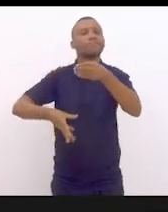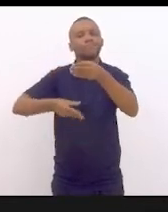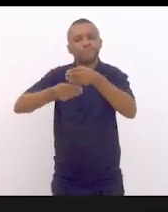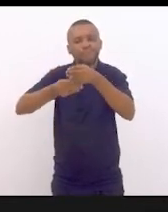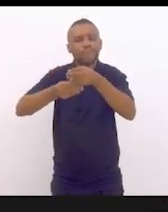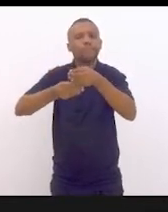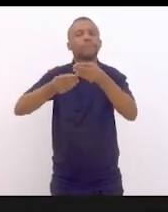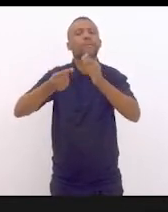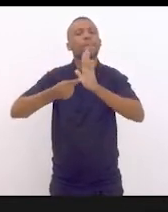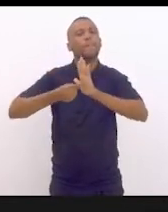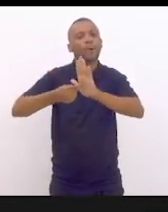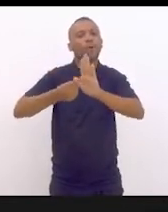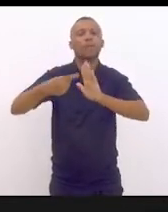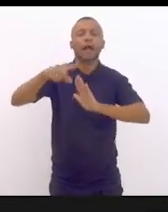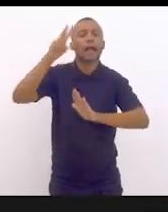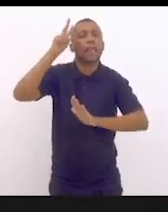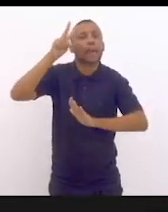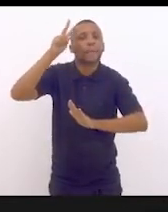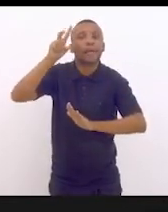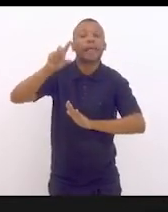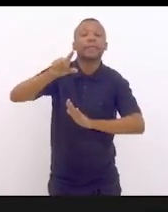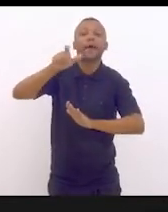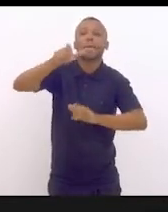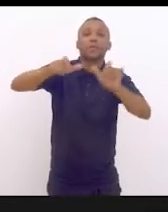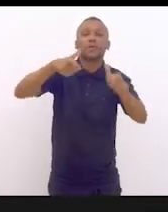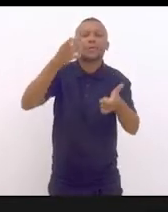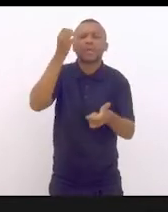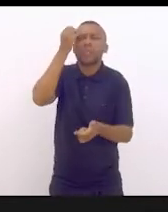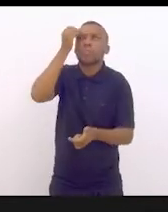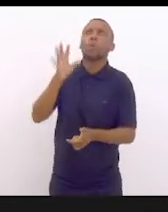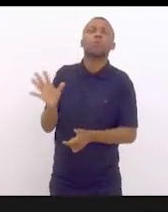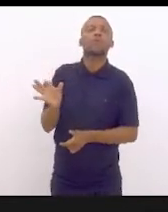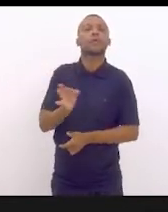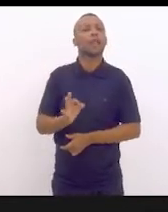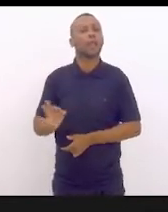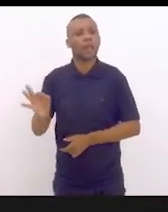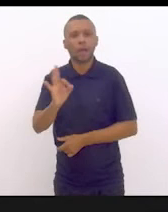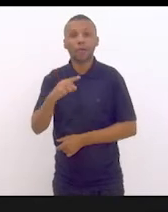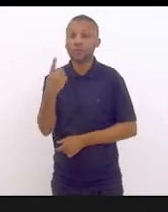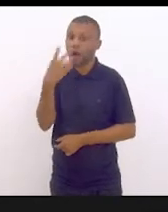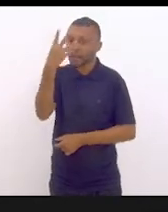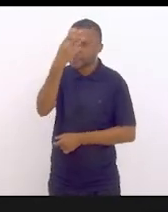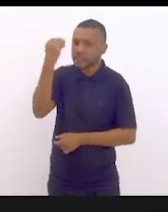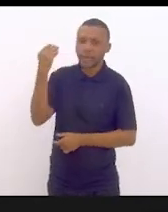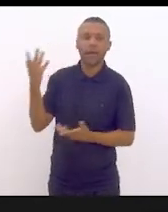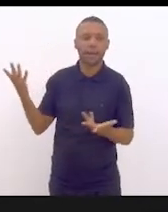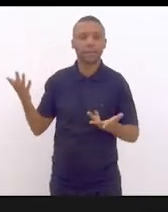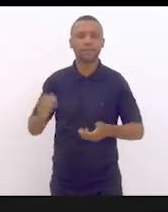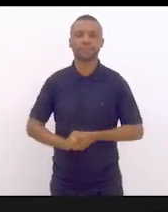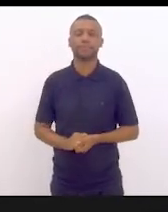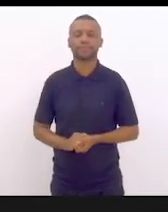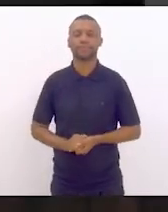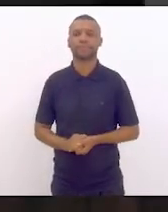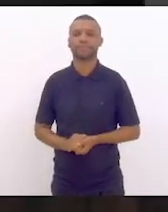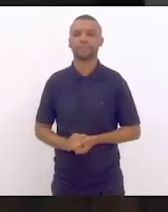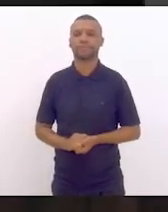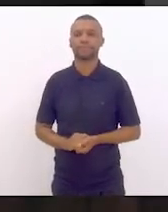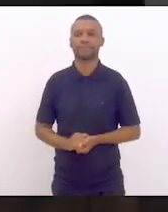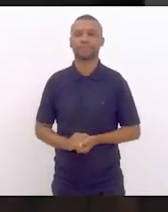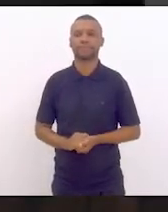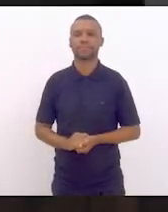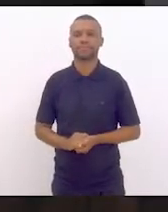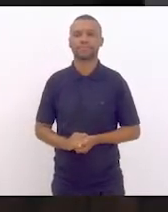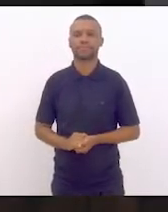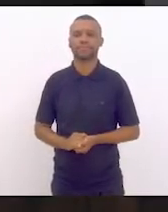Só para trazer a memória de quem não se lembra, né? Porque a gente esquece. Olha a rosa na janela,